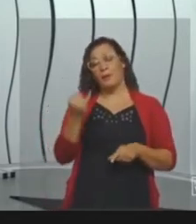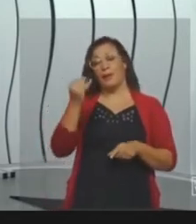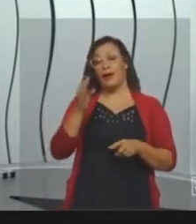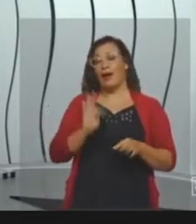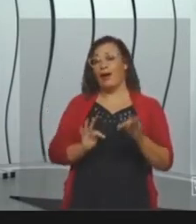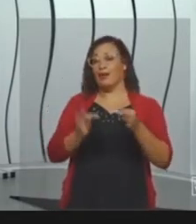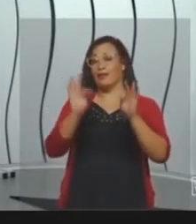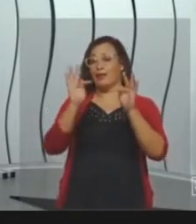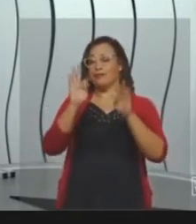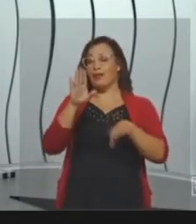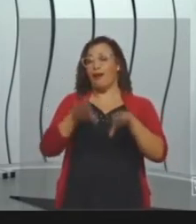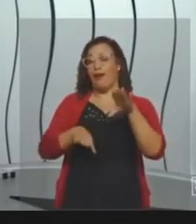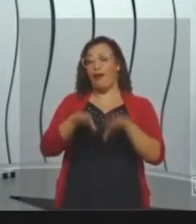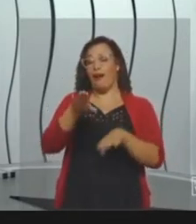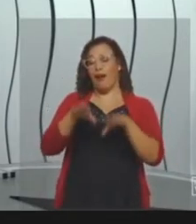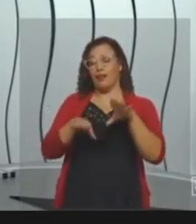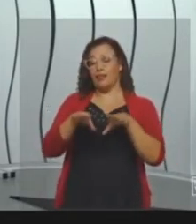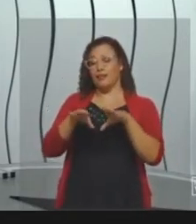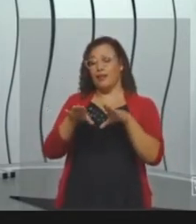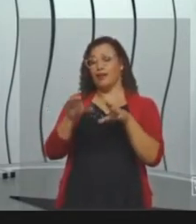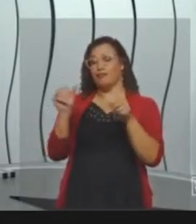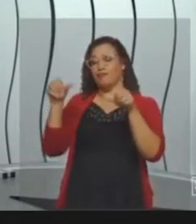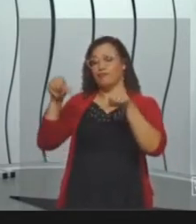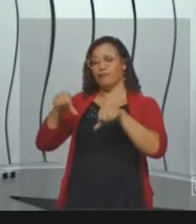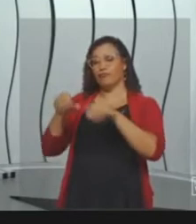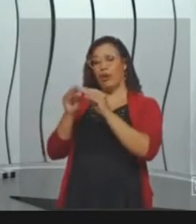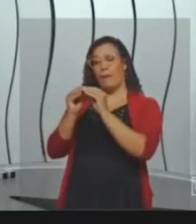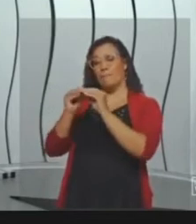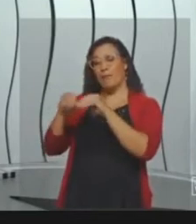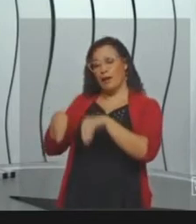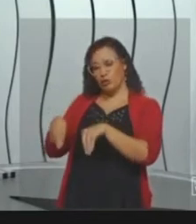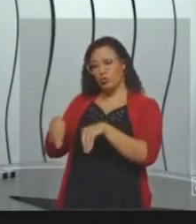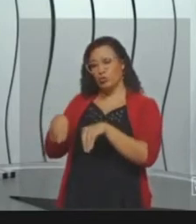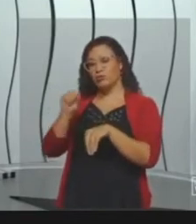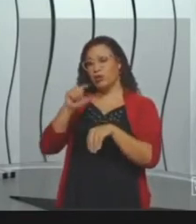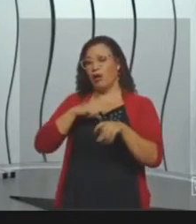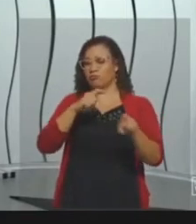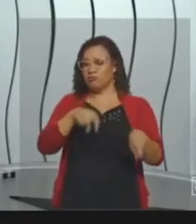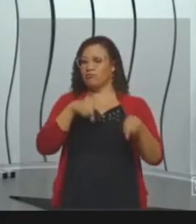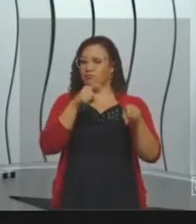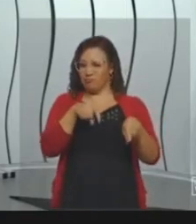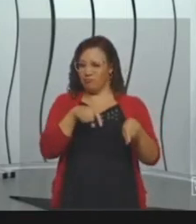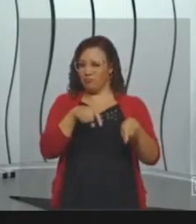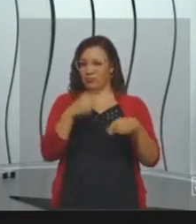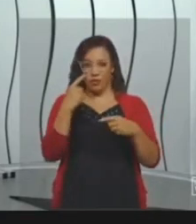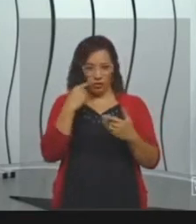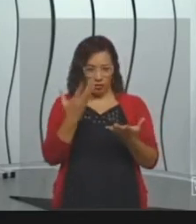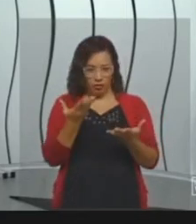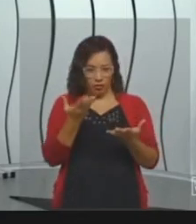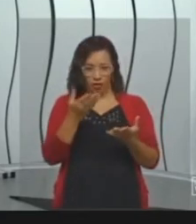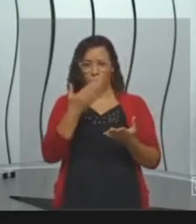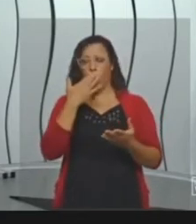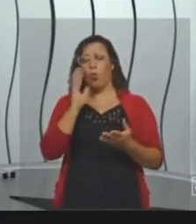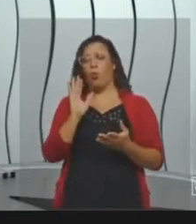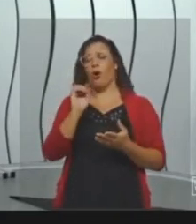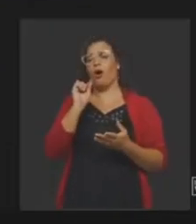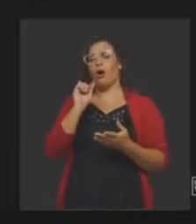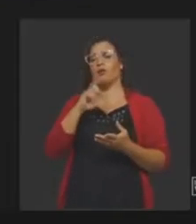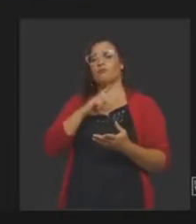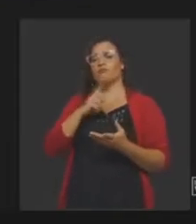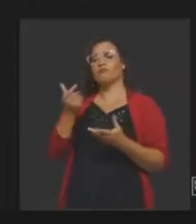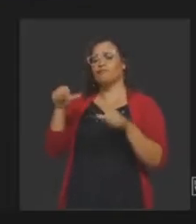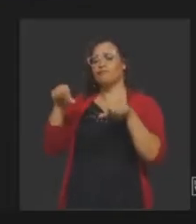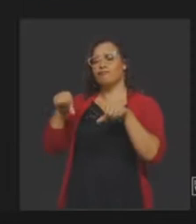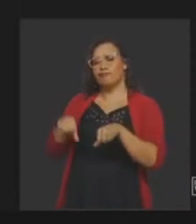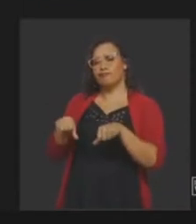pode afetar negativamente a agricultura neste caso. Vamos ver alguns pontos negativos da tecnologia